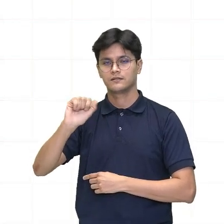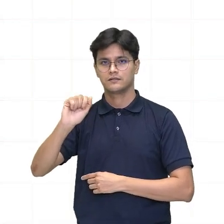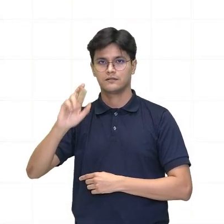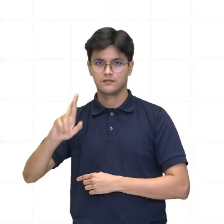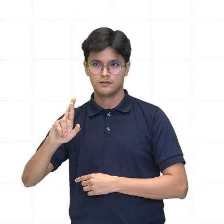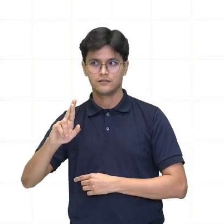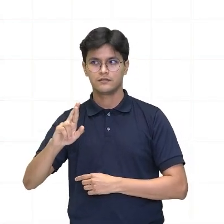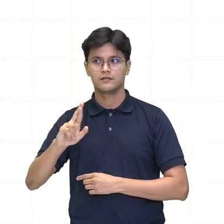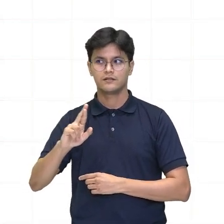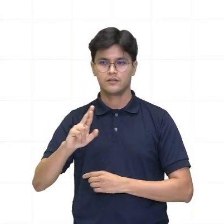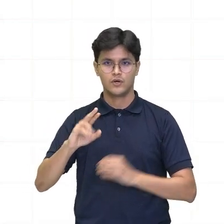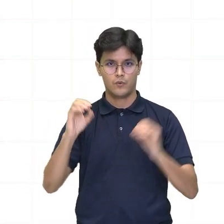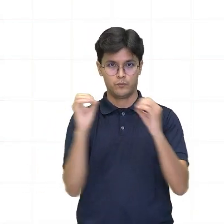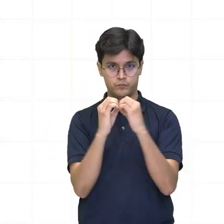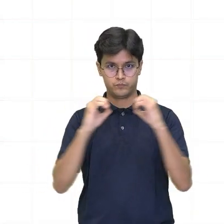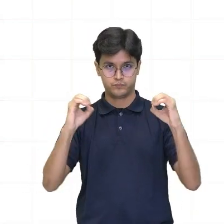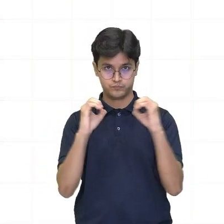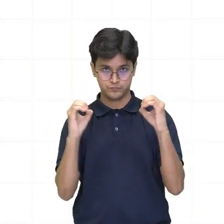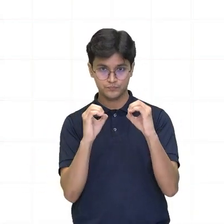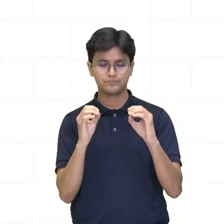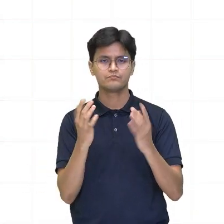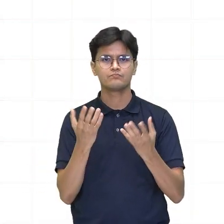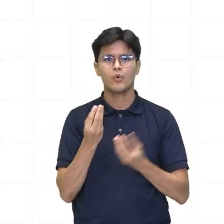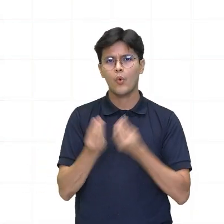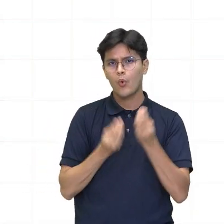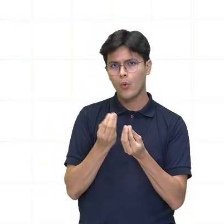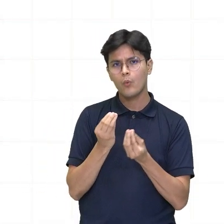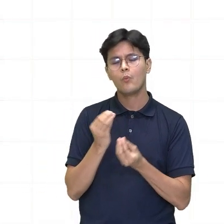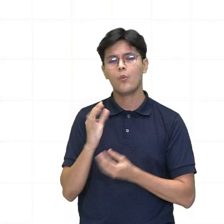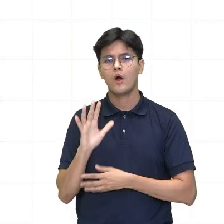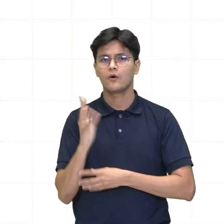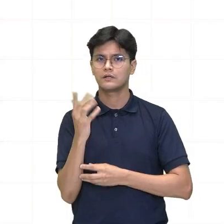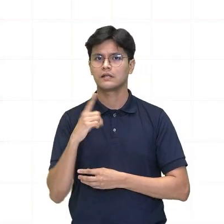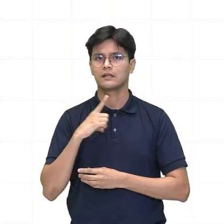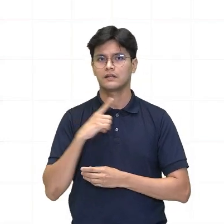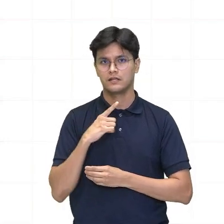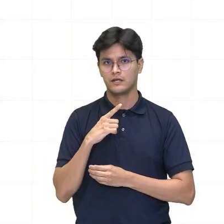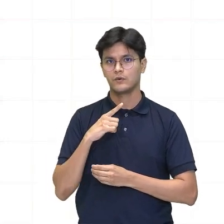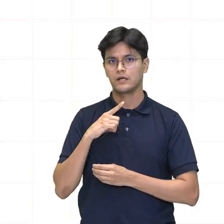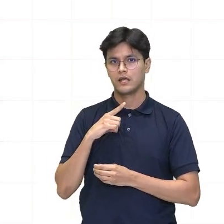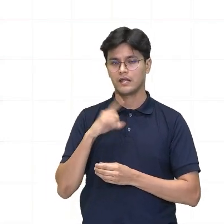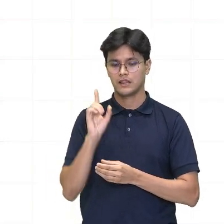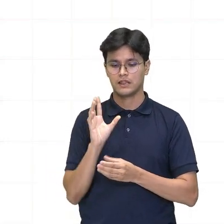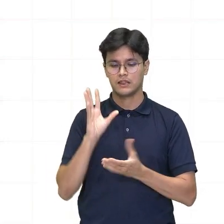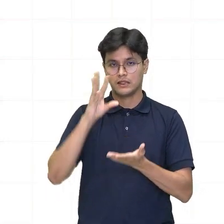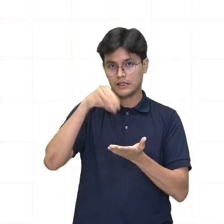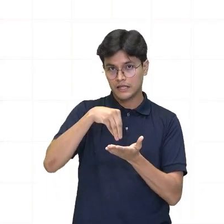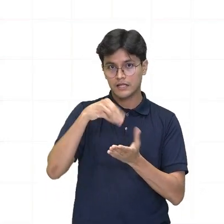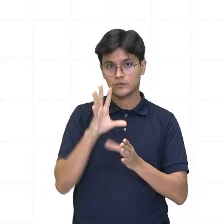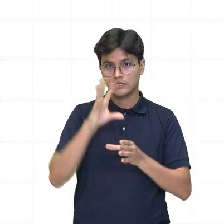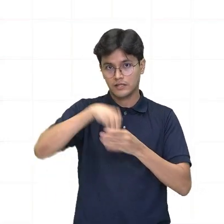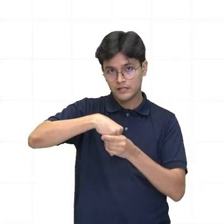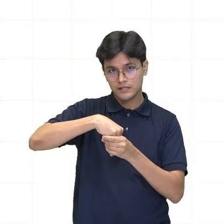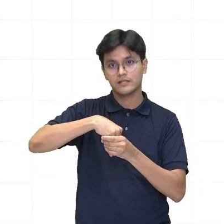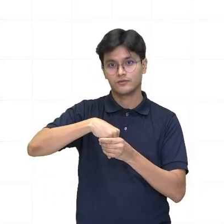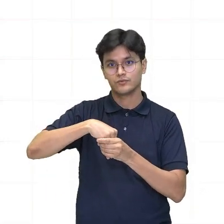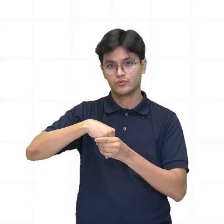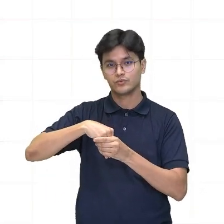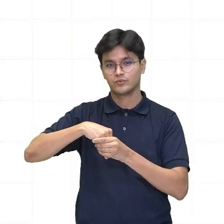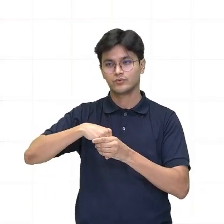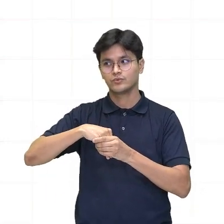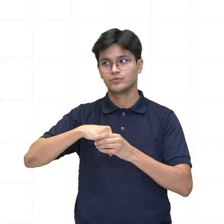energia atômica, ela vai ser obtida a partir da fissão do núcleo do átomo, né, com o urânio, que vai ser ali